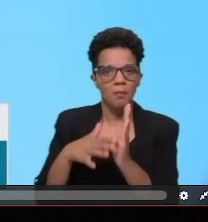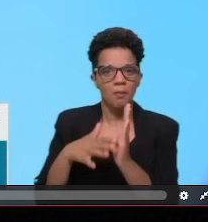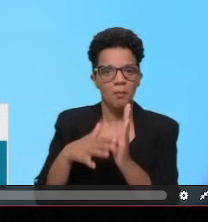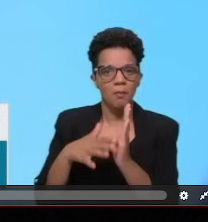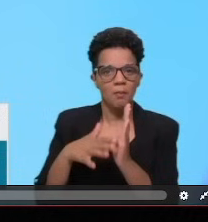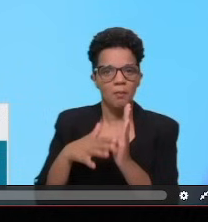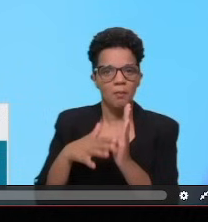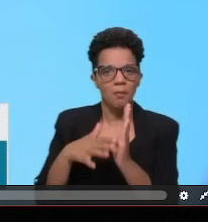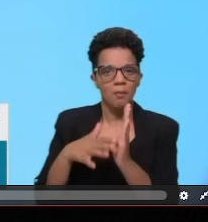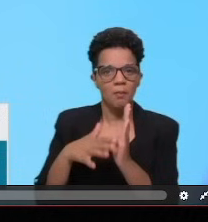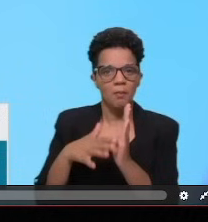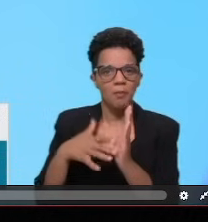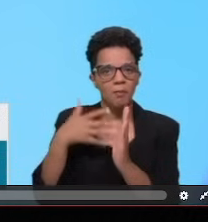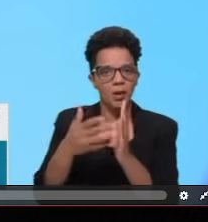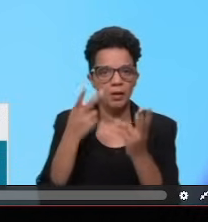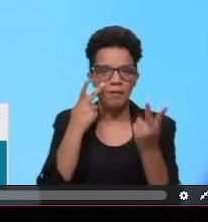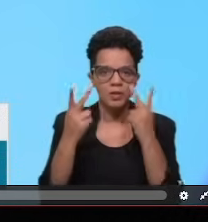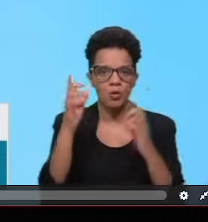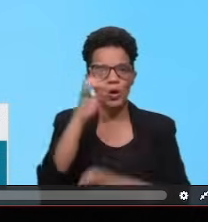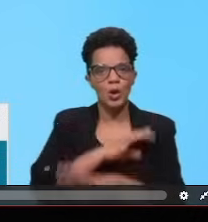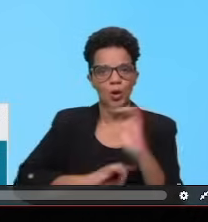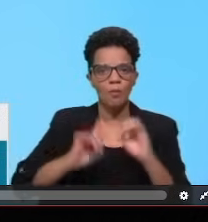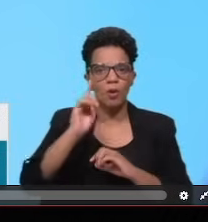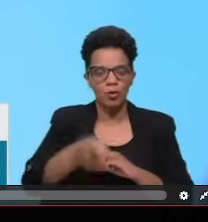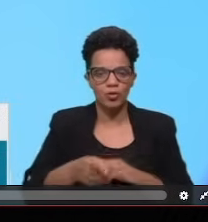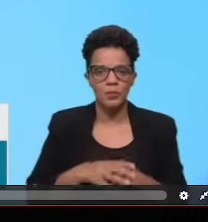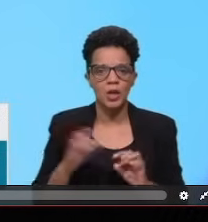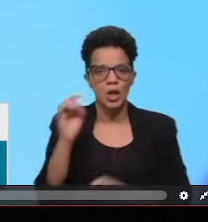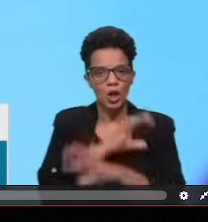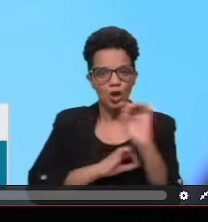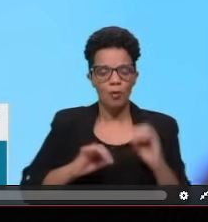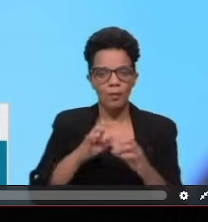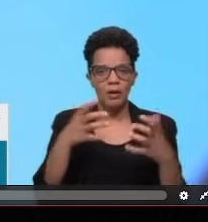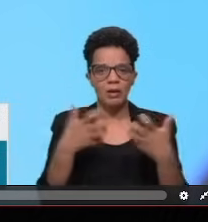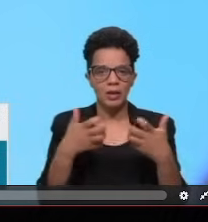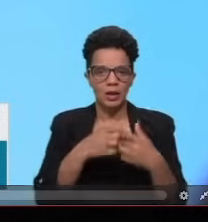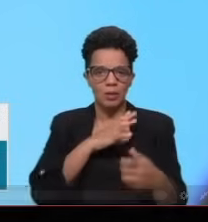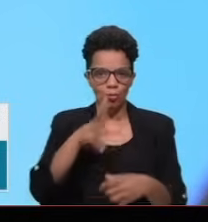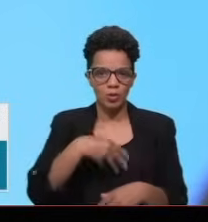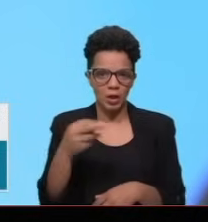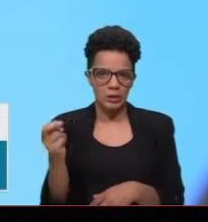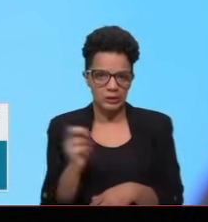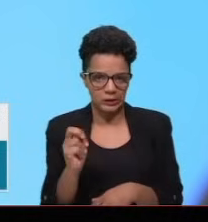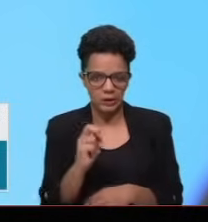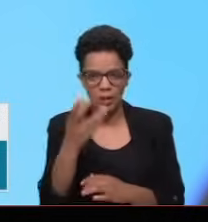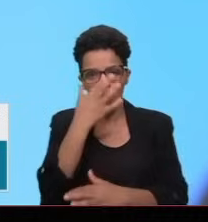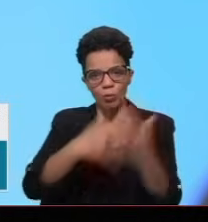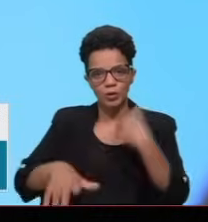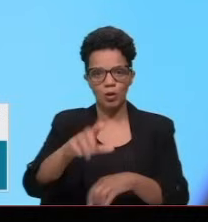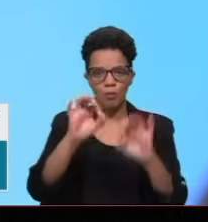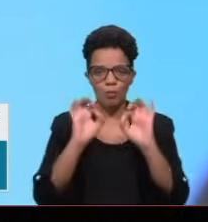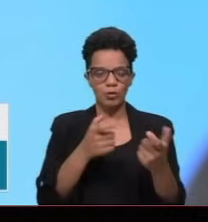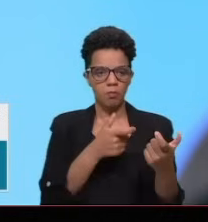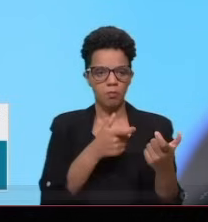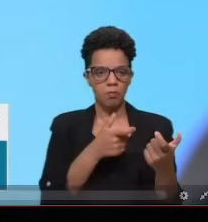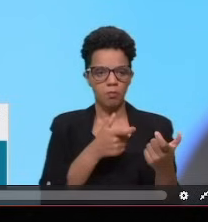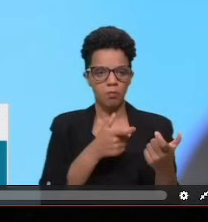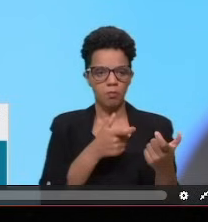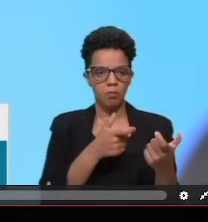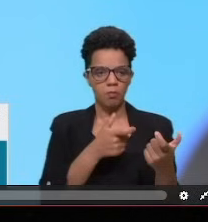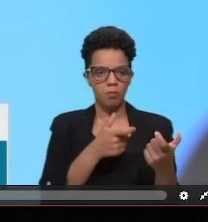anos a discutir geopolítica Caral Europa há de ter uma Terceira Guerra Mundial e que ter a população armada é boa ideia